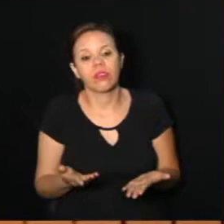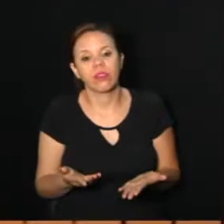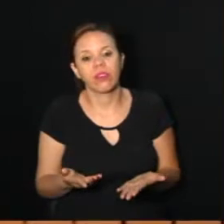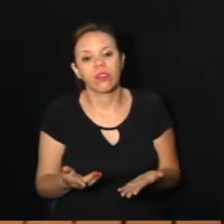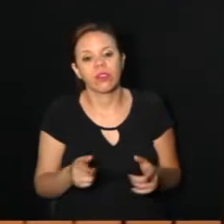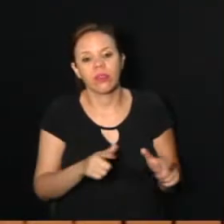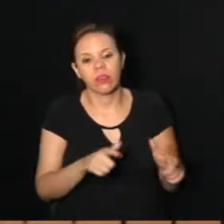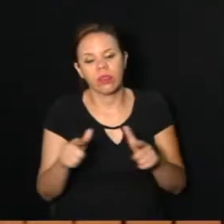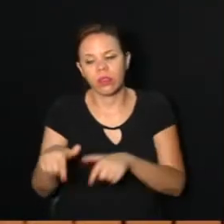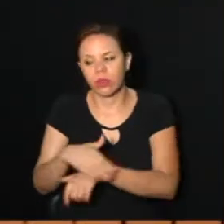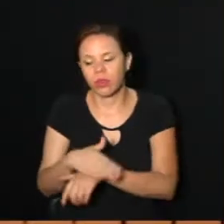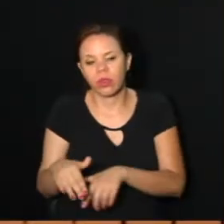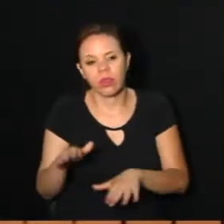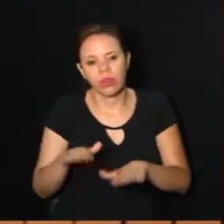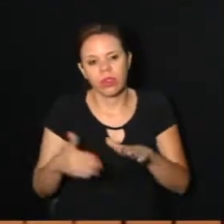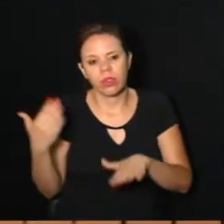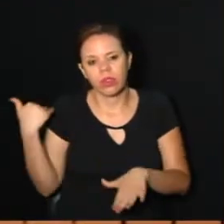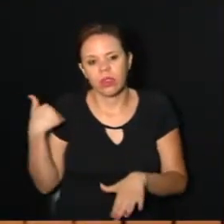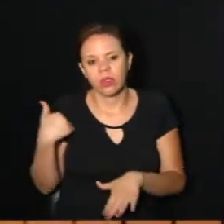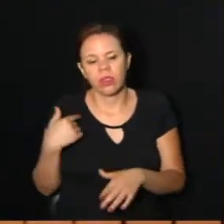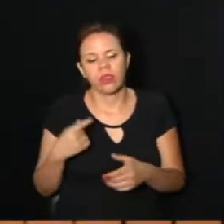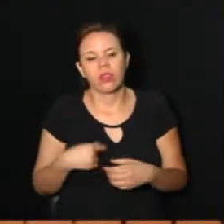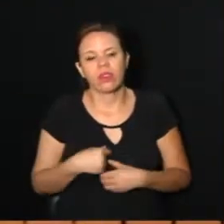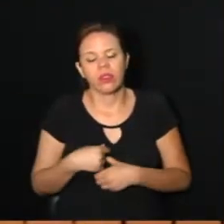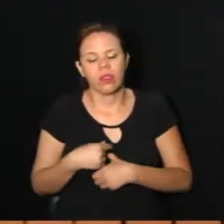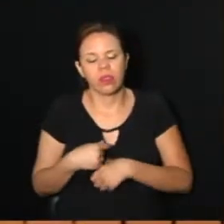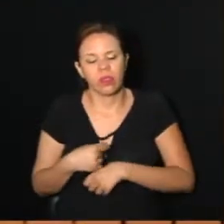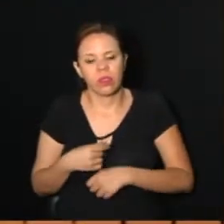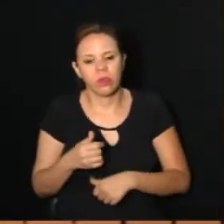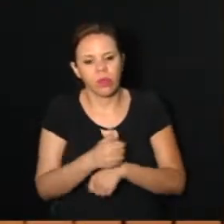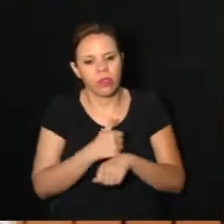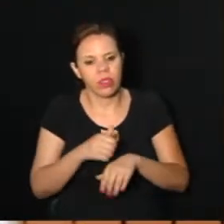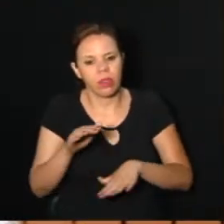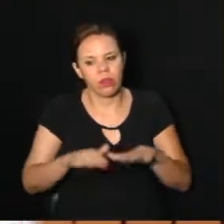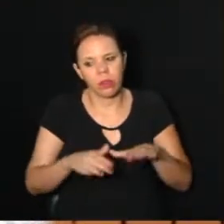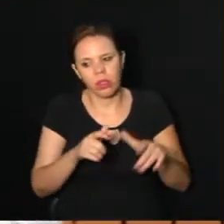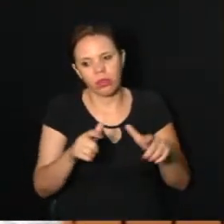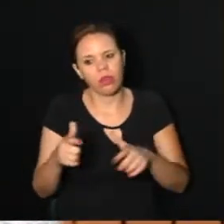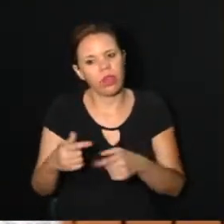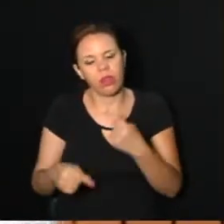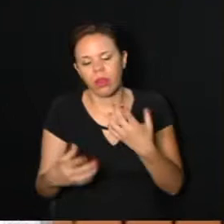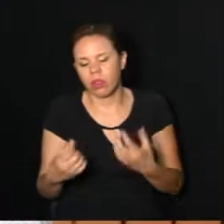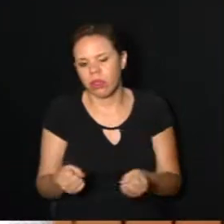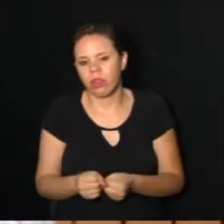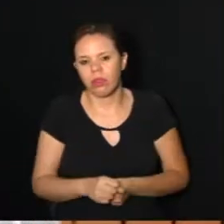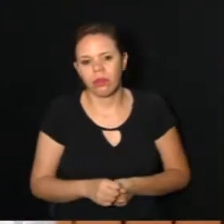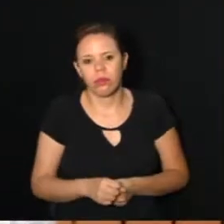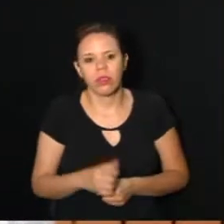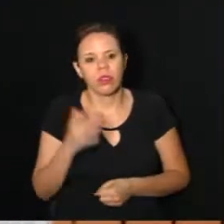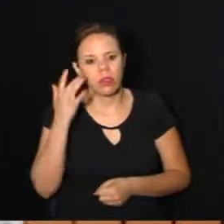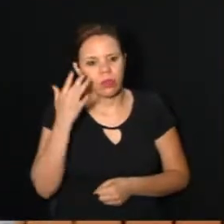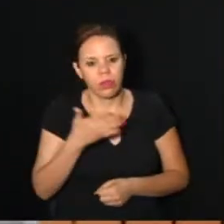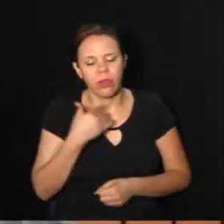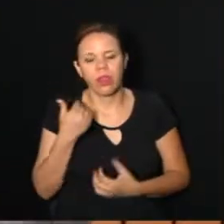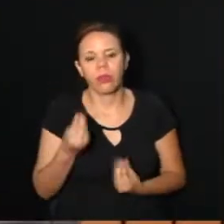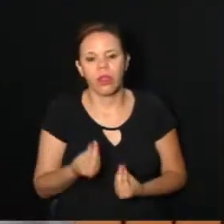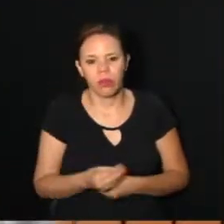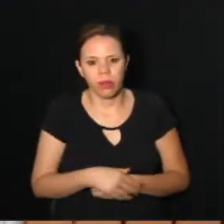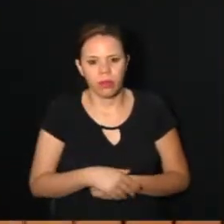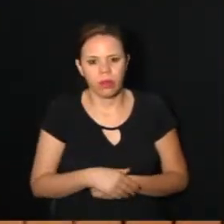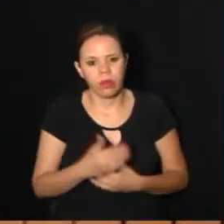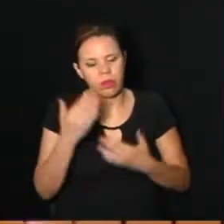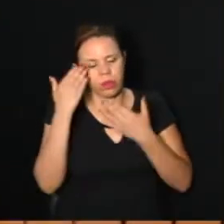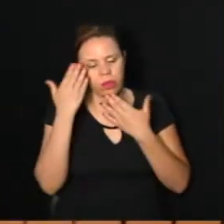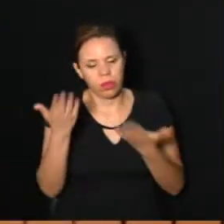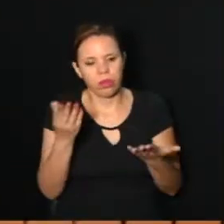não permitia, quer dizer, a atividade dele não era permitida na situação. Tá? Então, eu acho que nós vamos melhorar muito. Agradeço